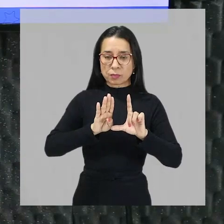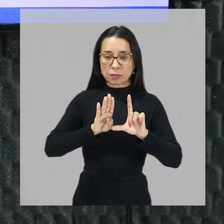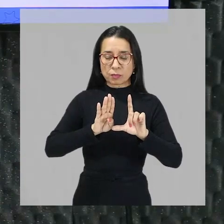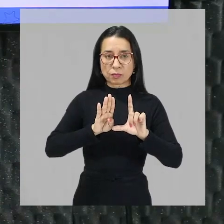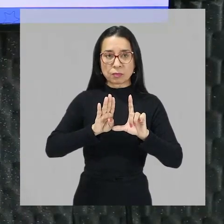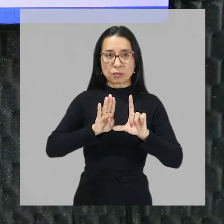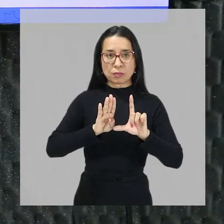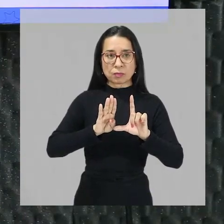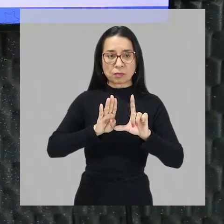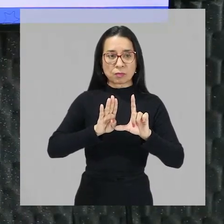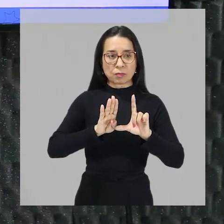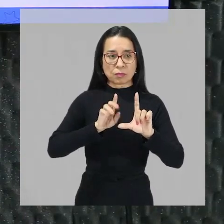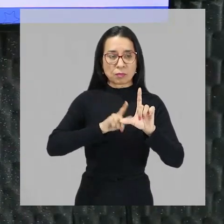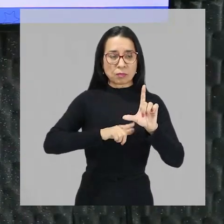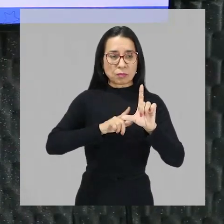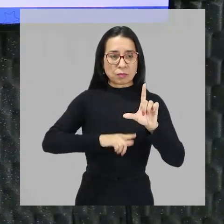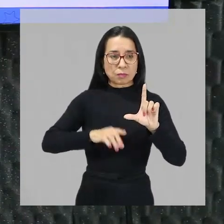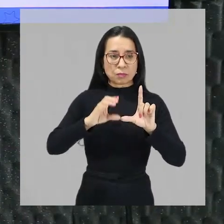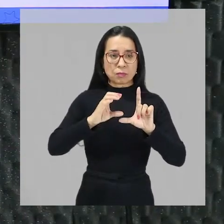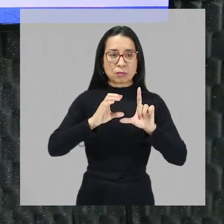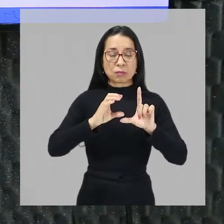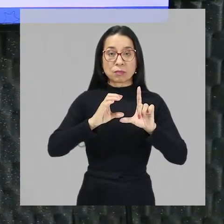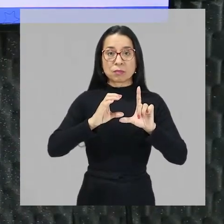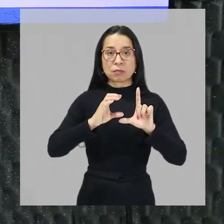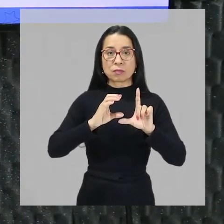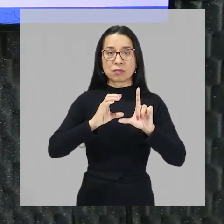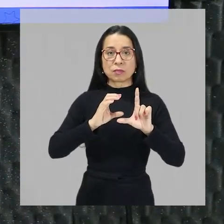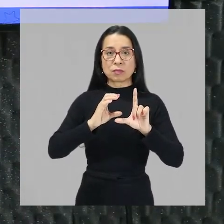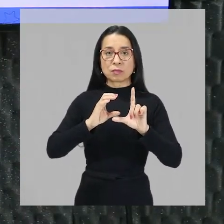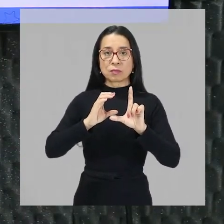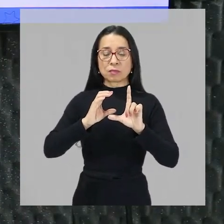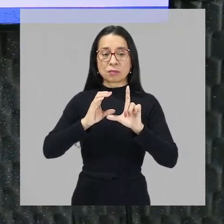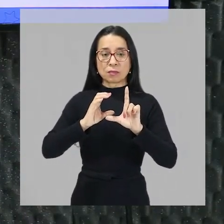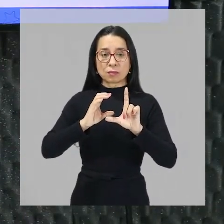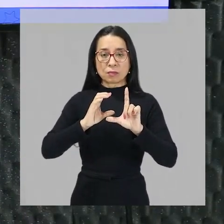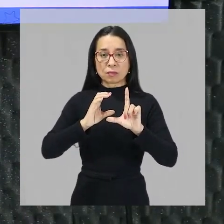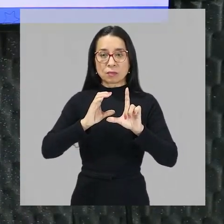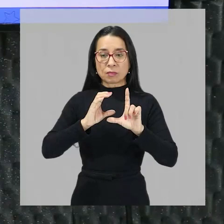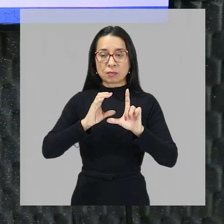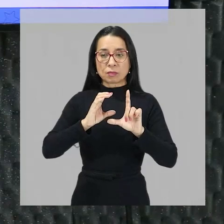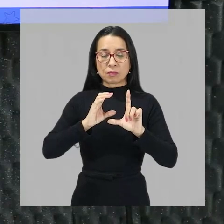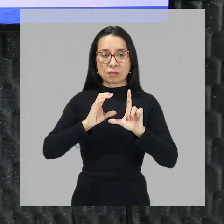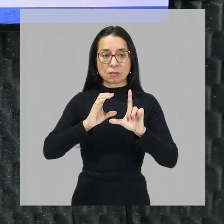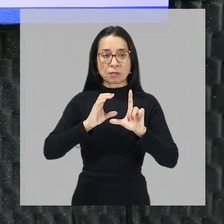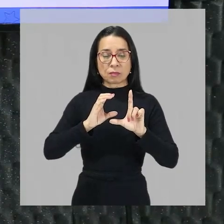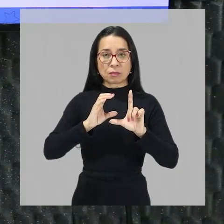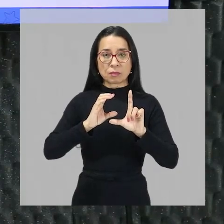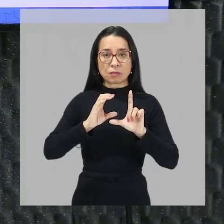de desenvolvimento de infraestrutura. Enxugamento da carga fiscal? Pelo contrário, porque você tem